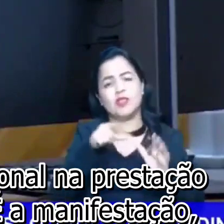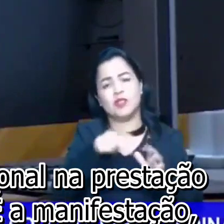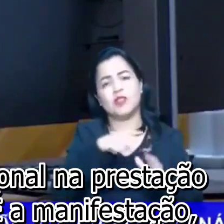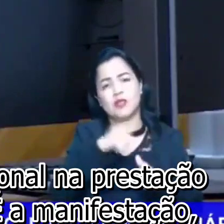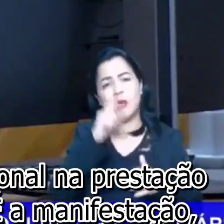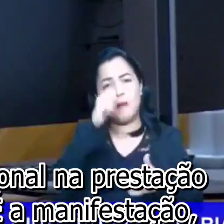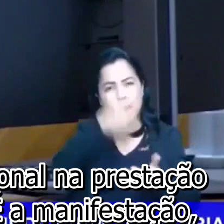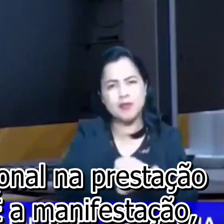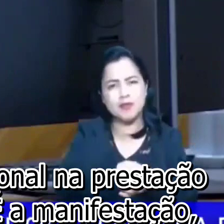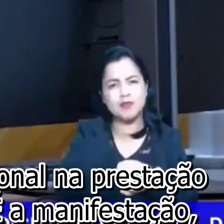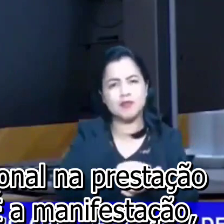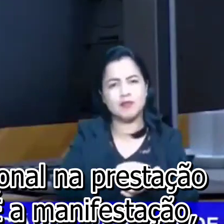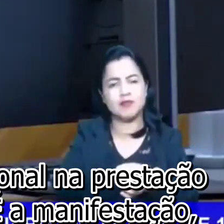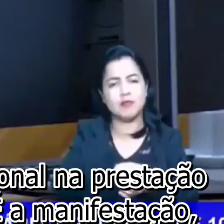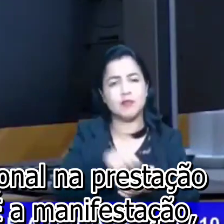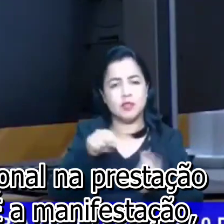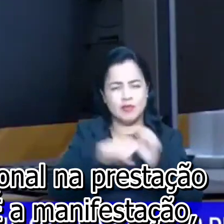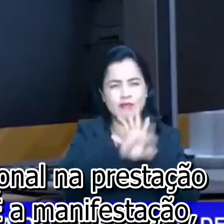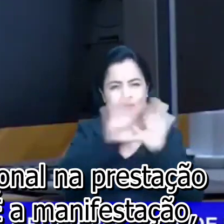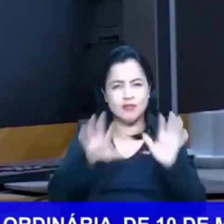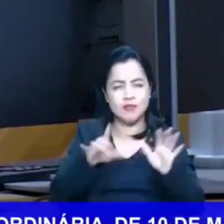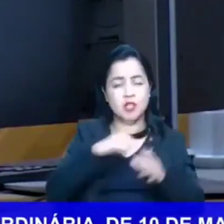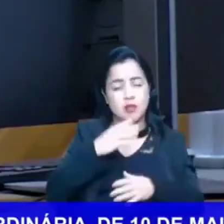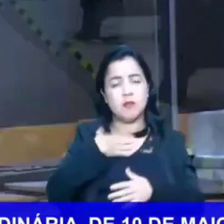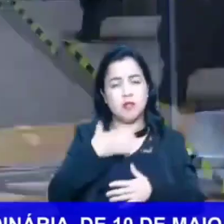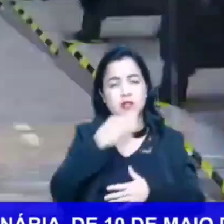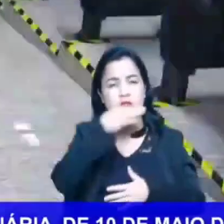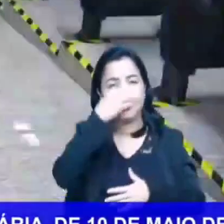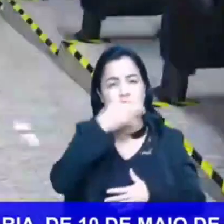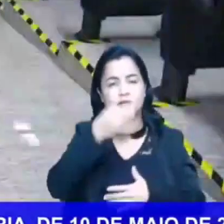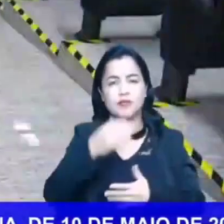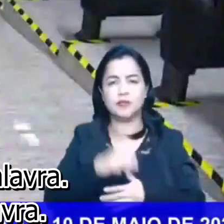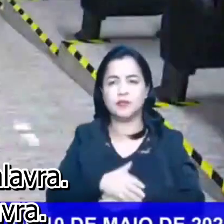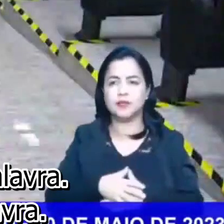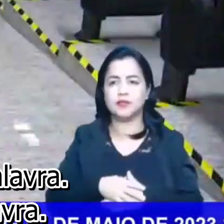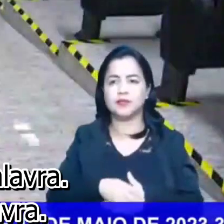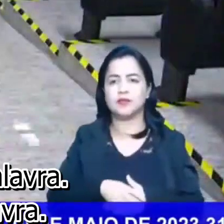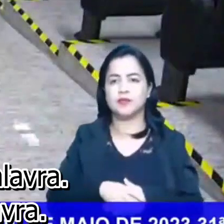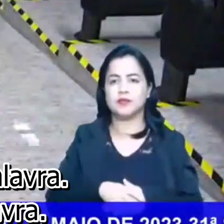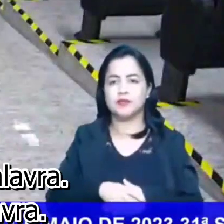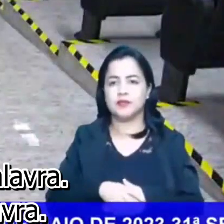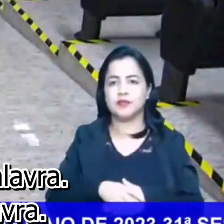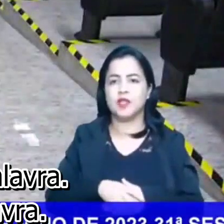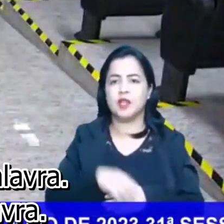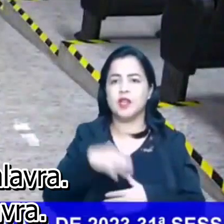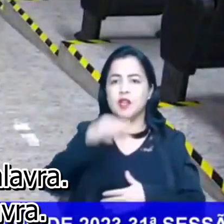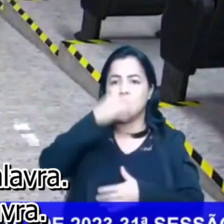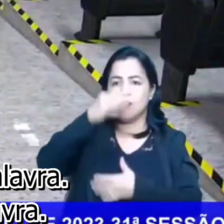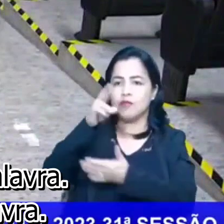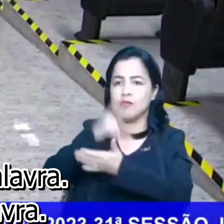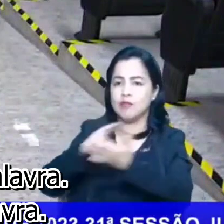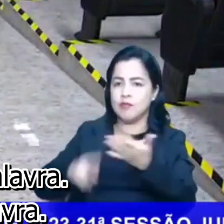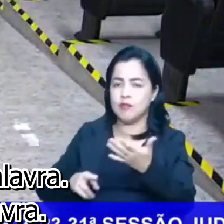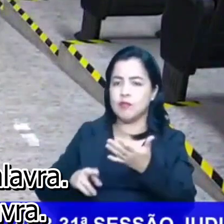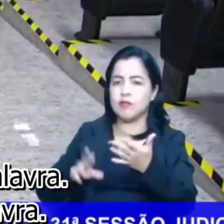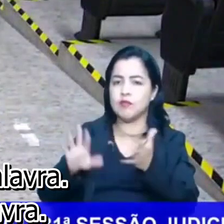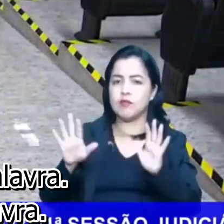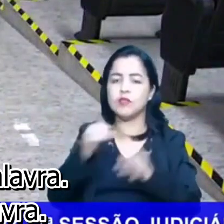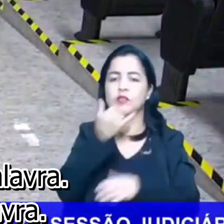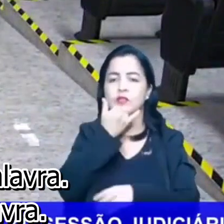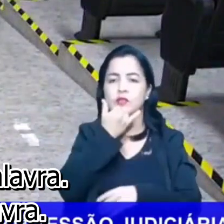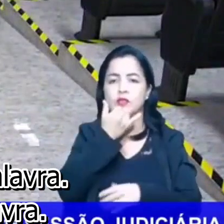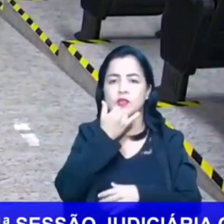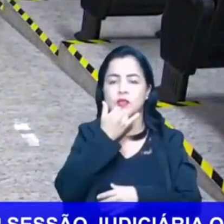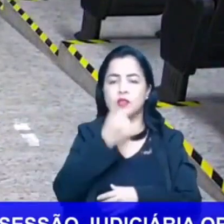a incidência, a aplicação da transparência, a manifestação. Manifestação. A ilustre relatora com a palavra. Aliás, perdão, o